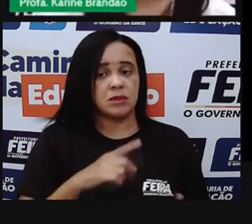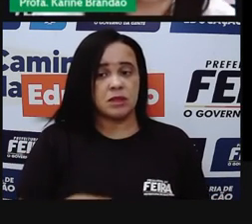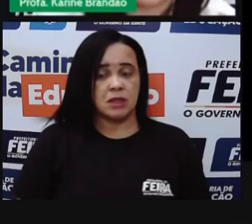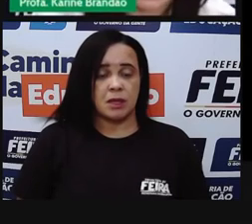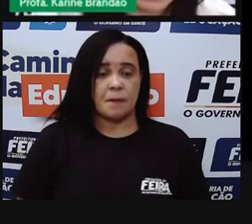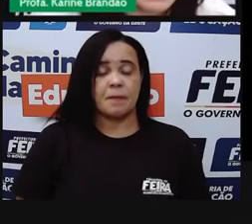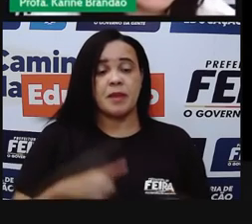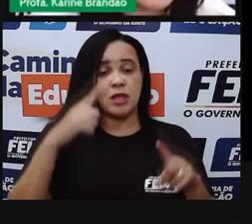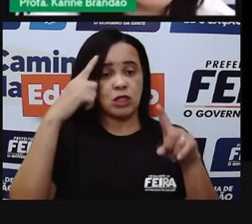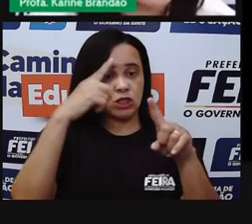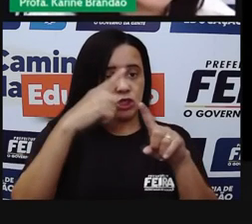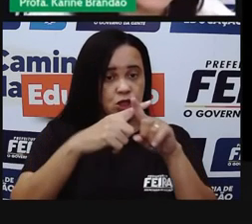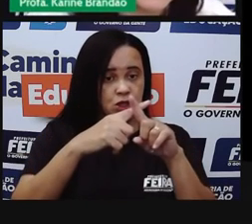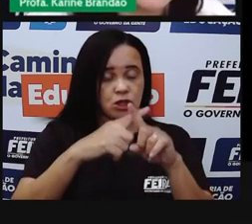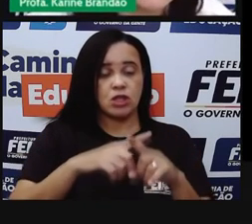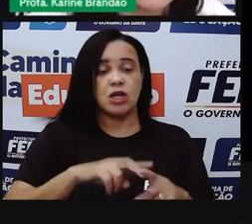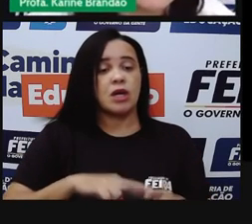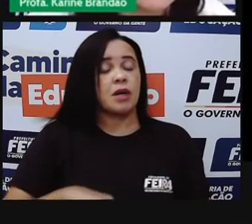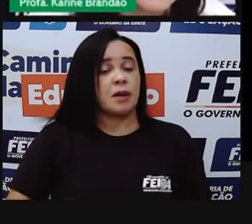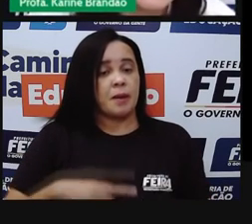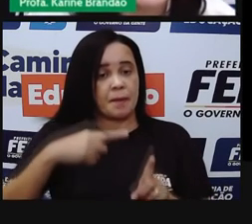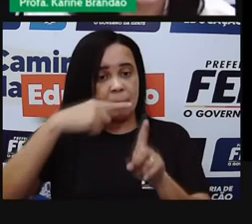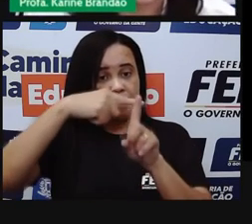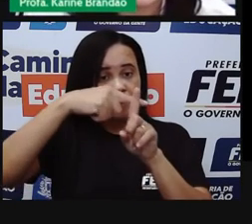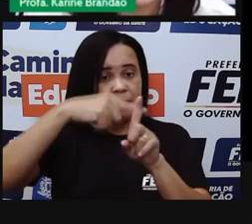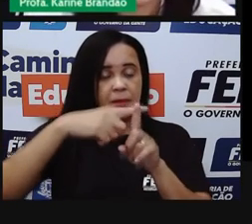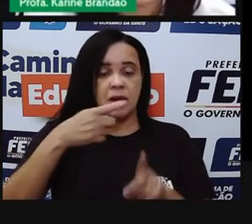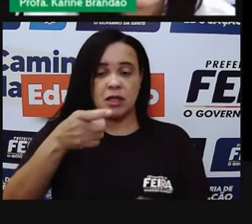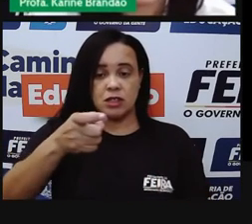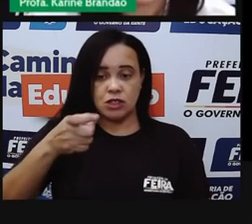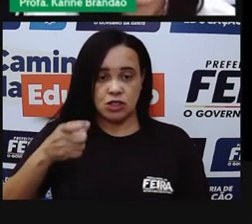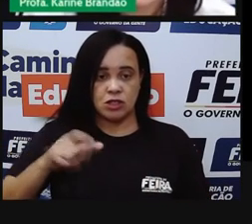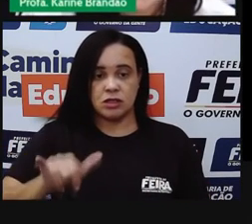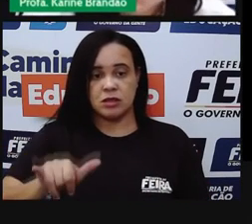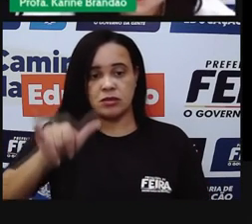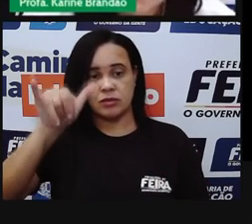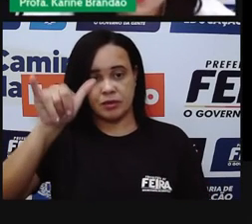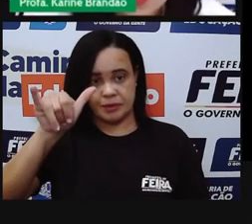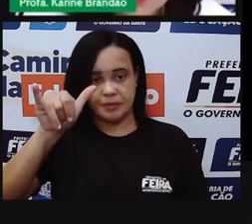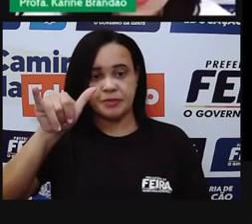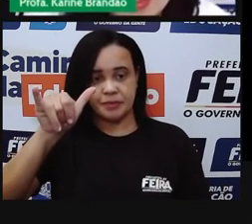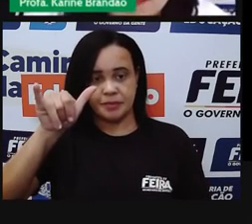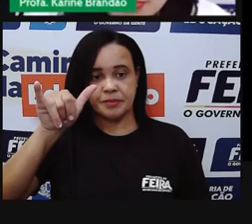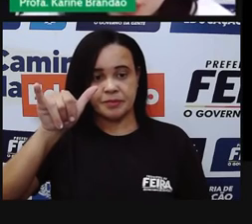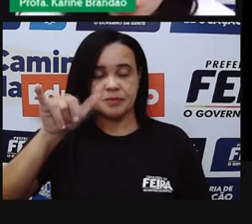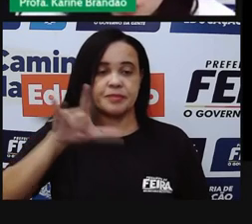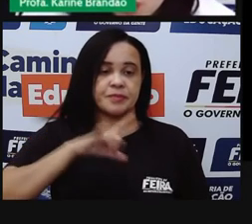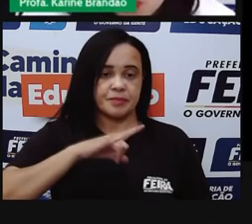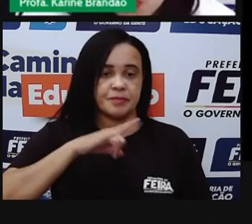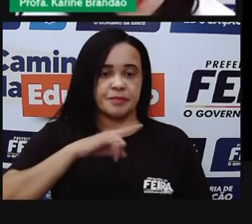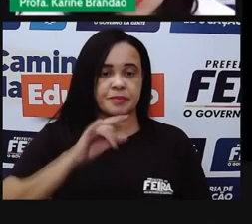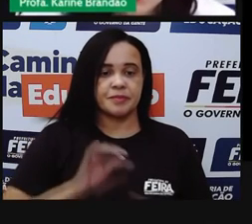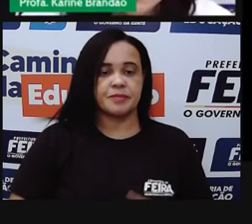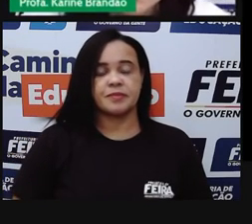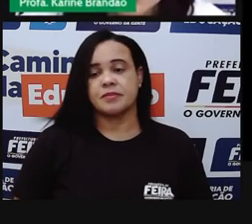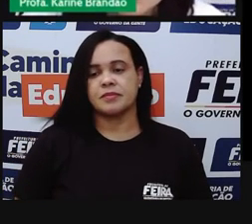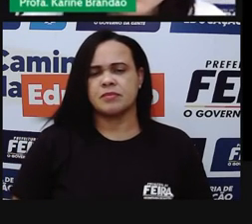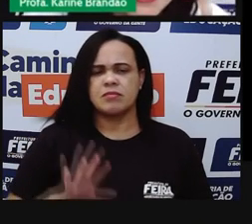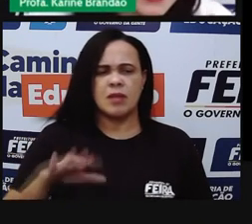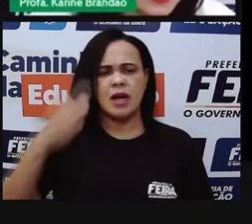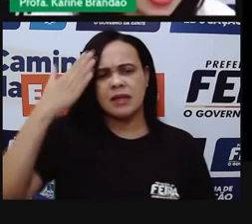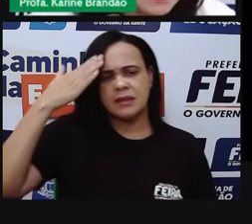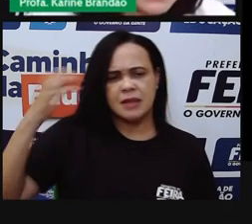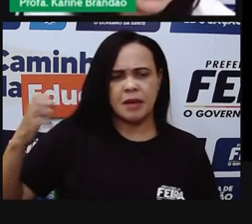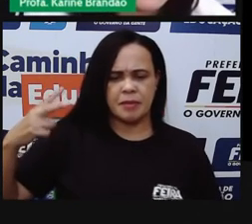e o Y. Beleza? Tranquilo? O que, que acontece? Para a gente saber qual é o